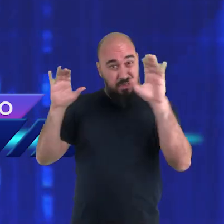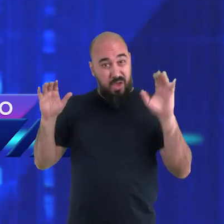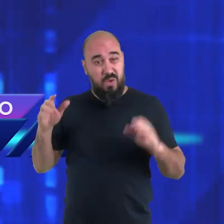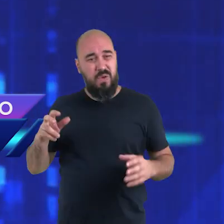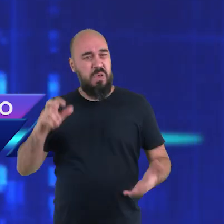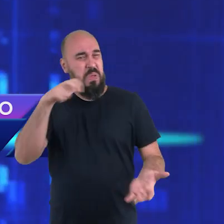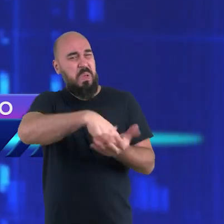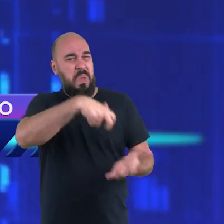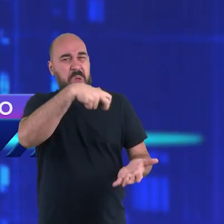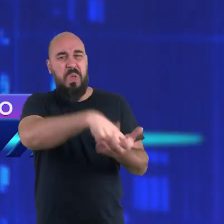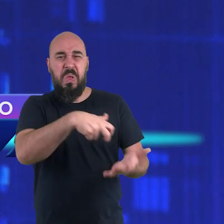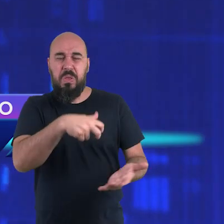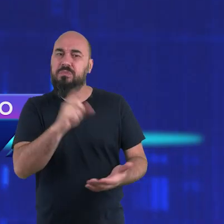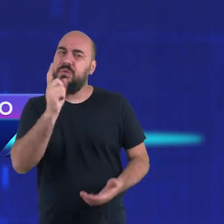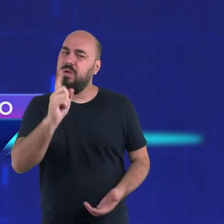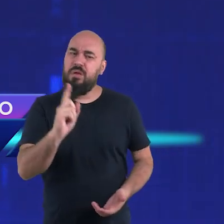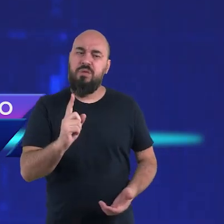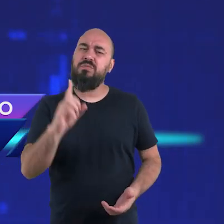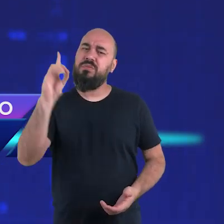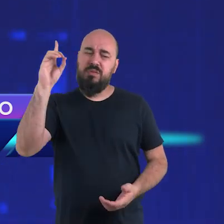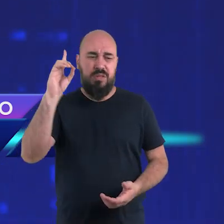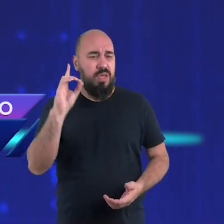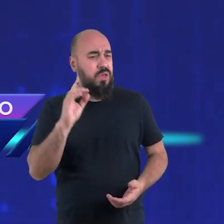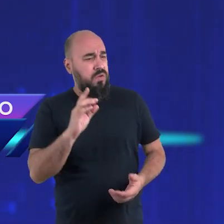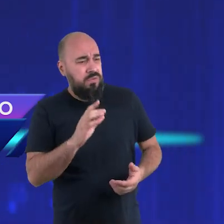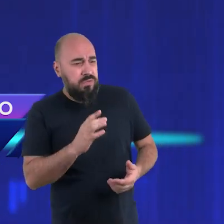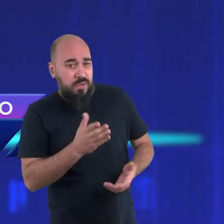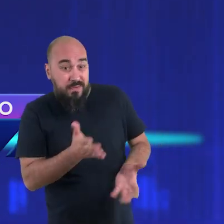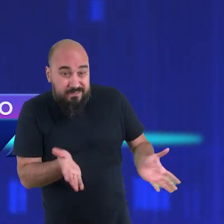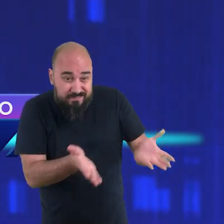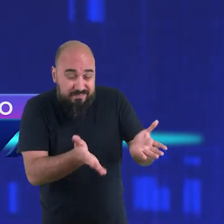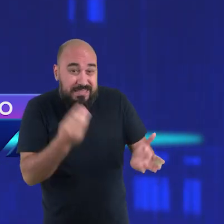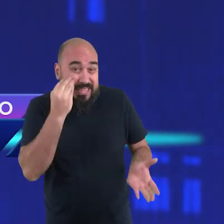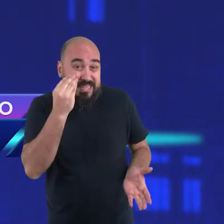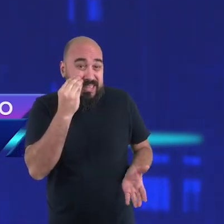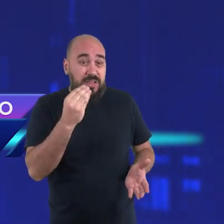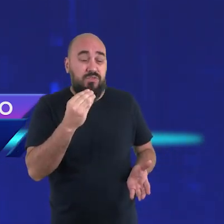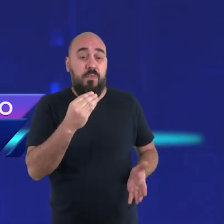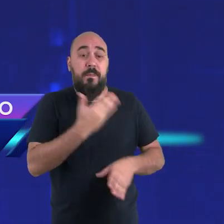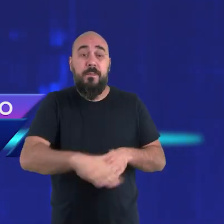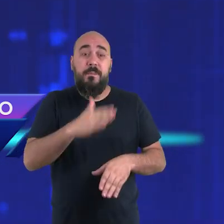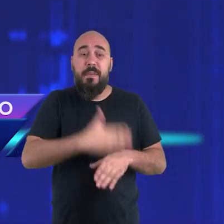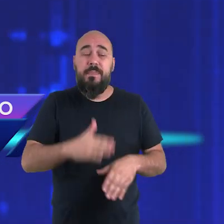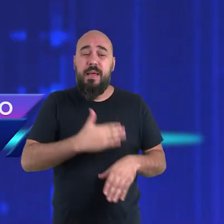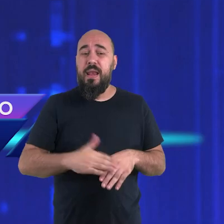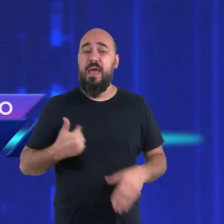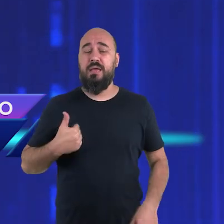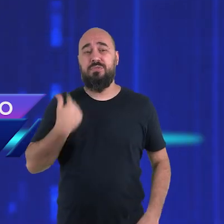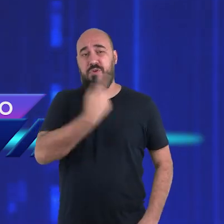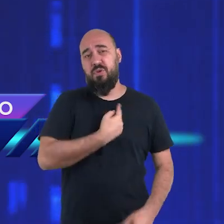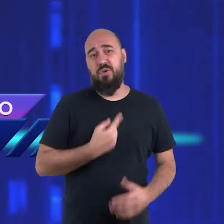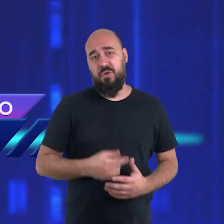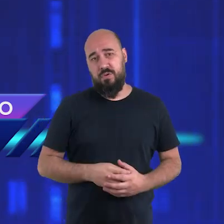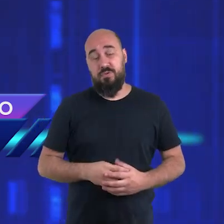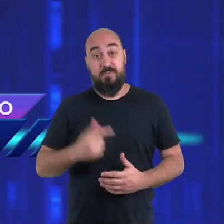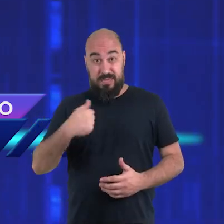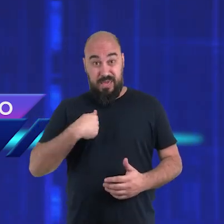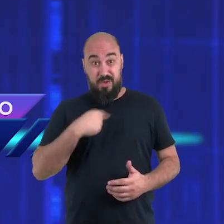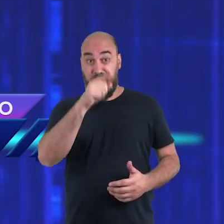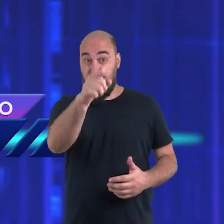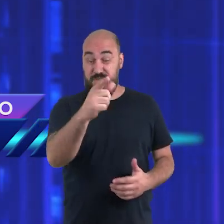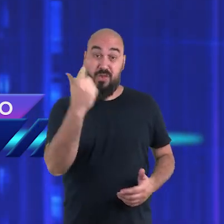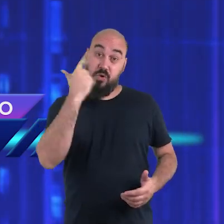trazendo problemas para todos nós. Mas Deus permite situações adversas para que eu e você consigamos olhar para